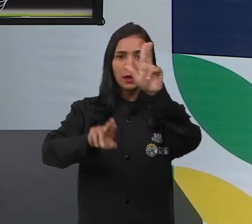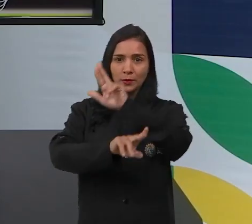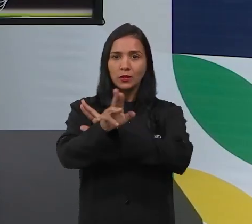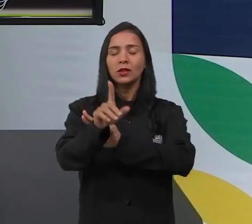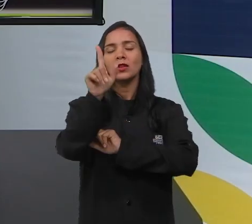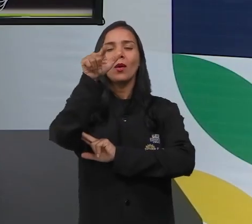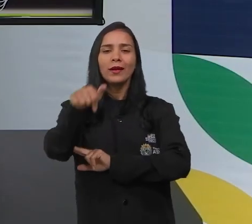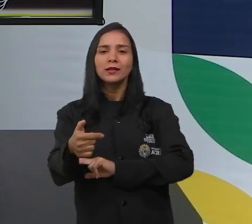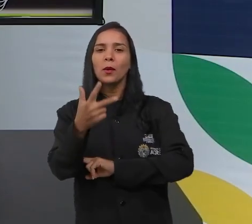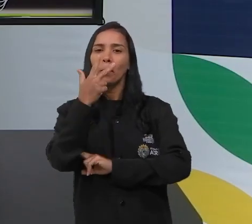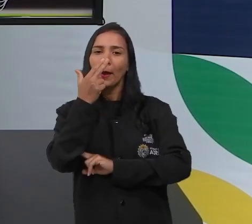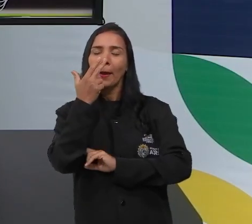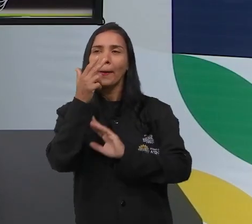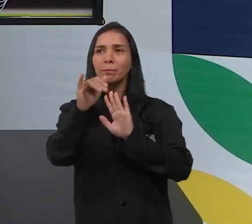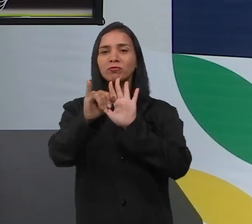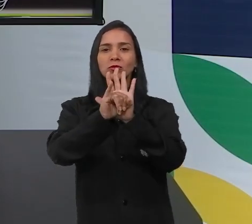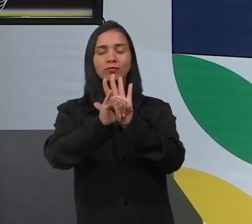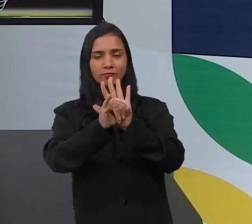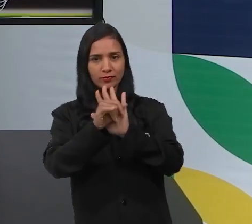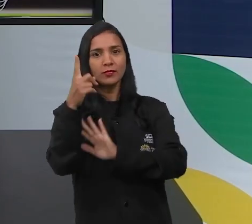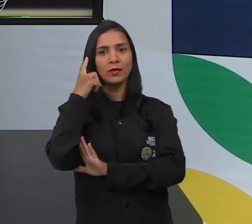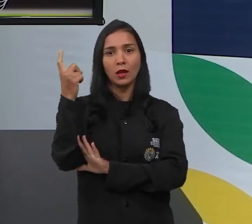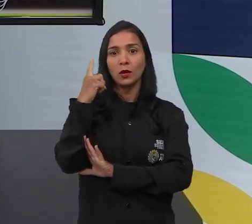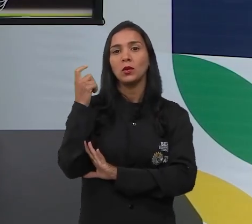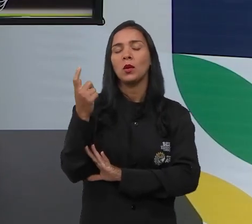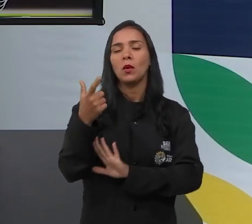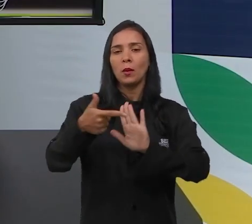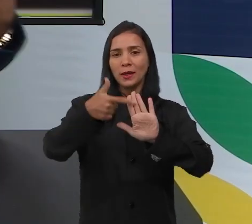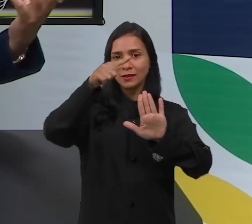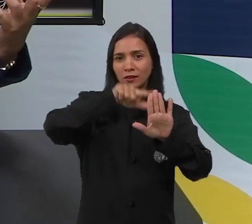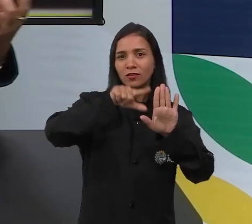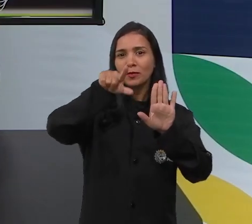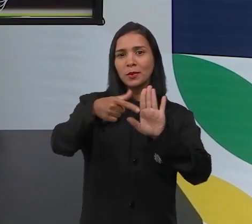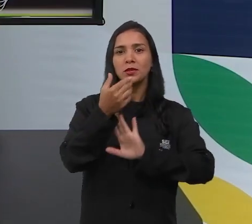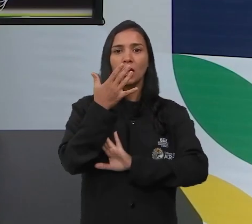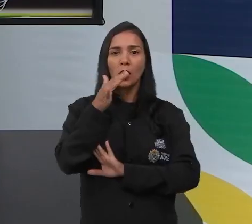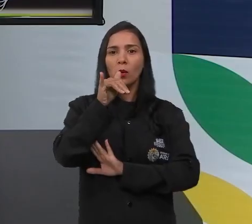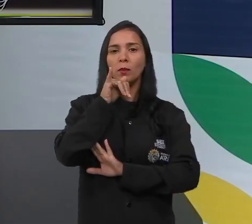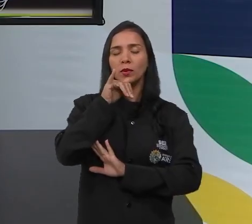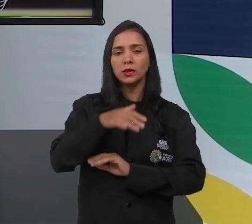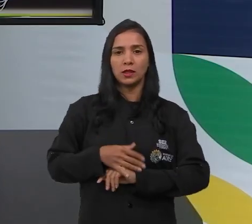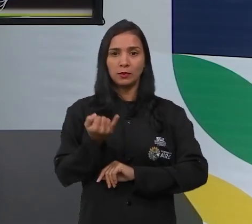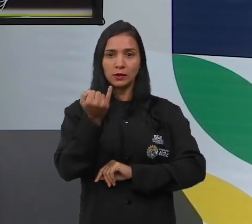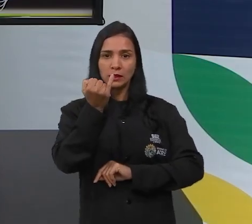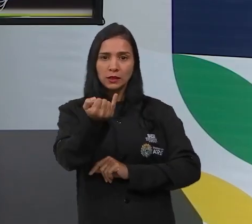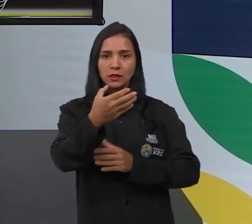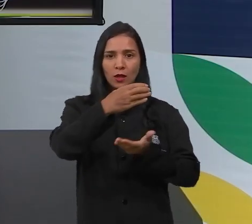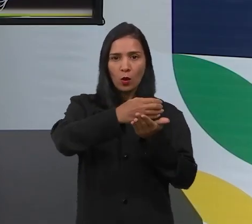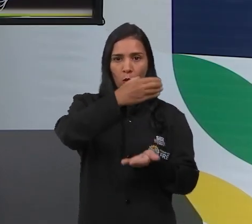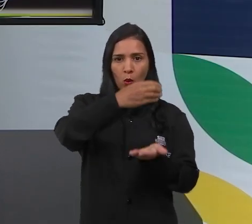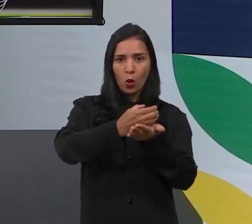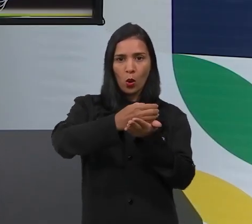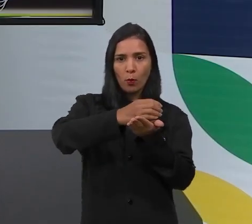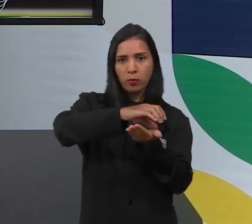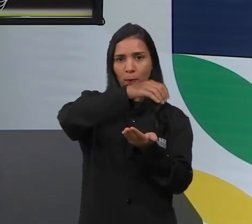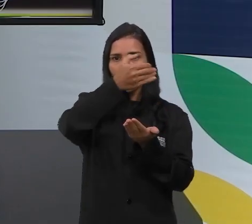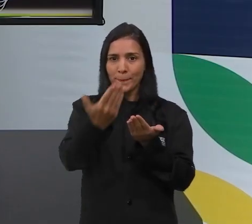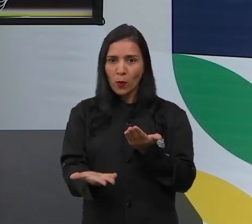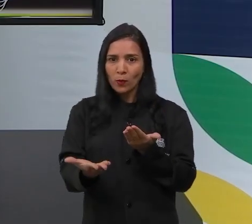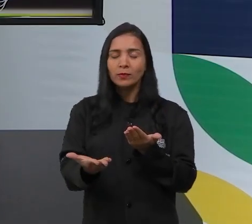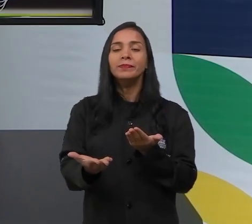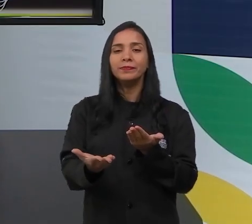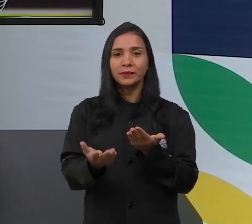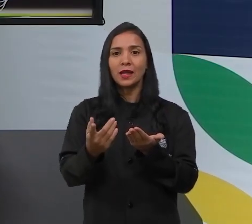é o que o identifica. Quando você ouve, por exemplo, cair um objeto, você está, por exemplo, na sala e